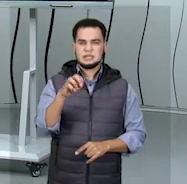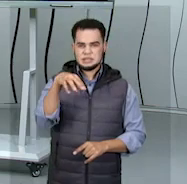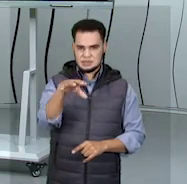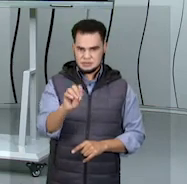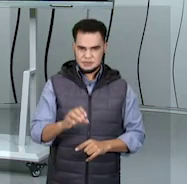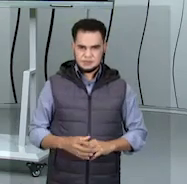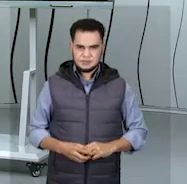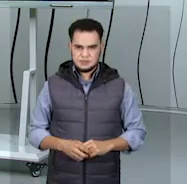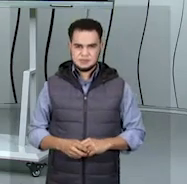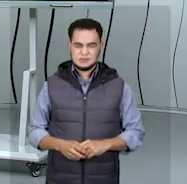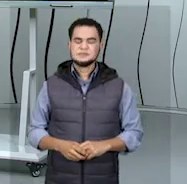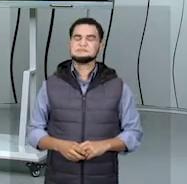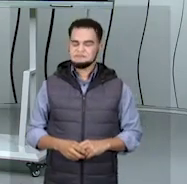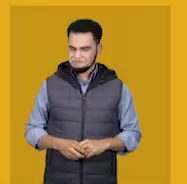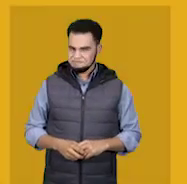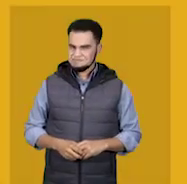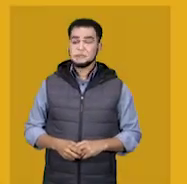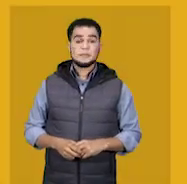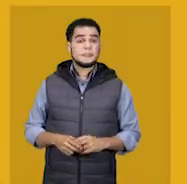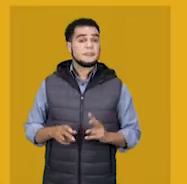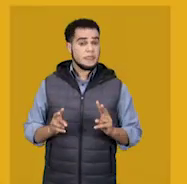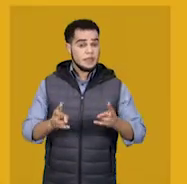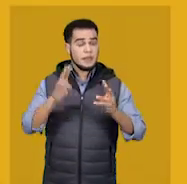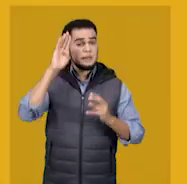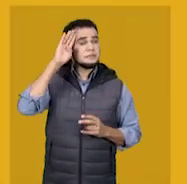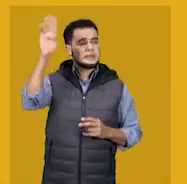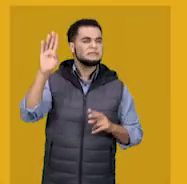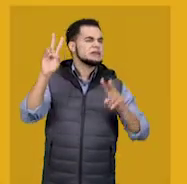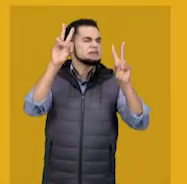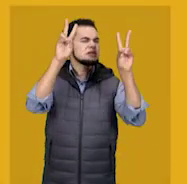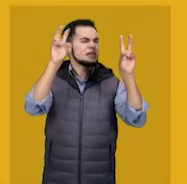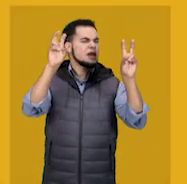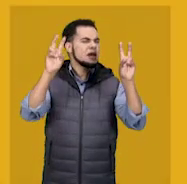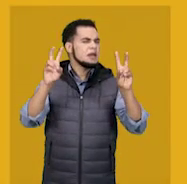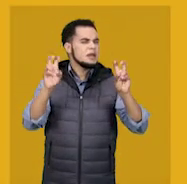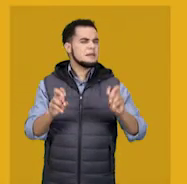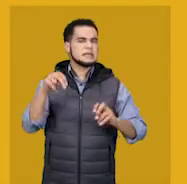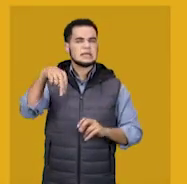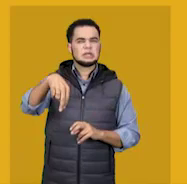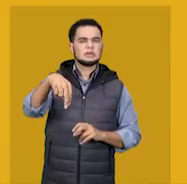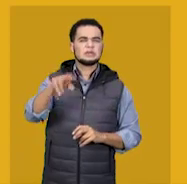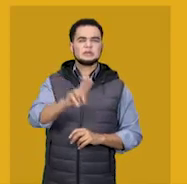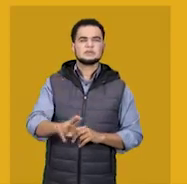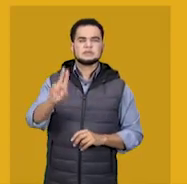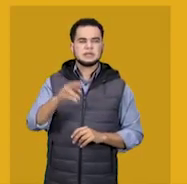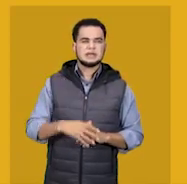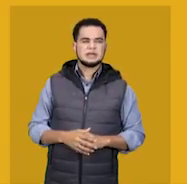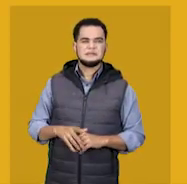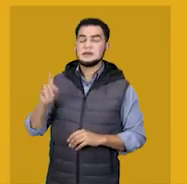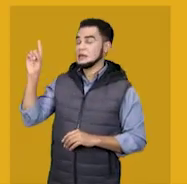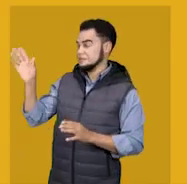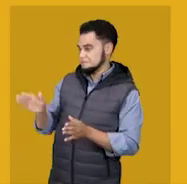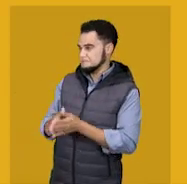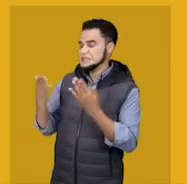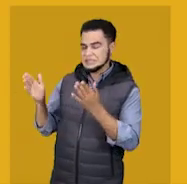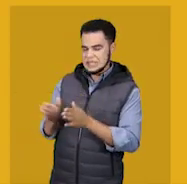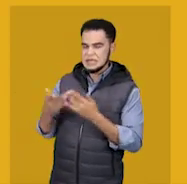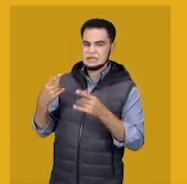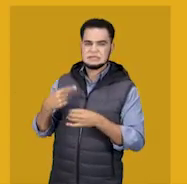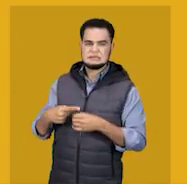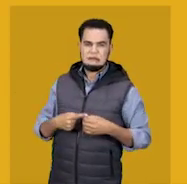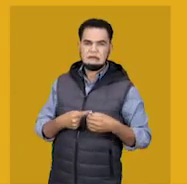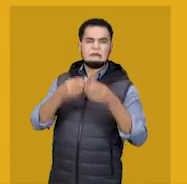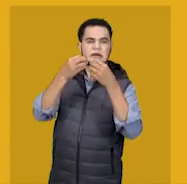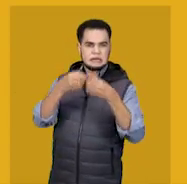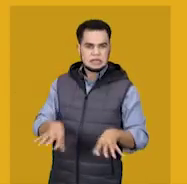Continuando, gente, os principais temas discutidos no naturalismo: miséria das cidades, crise